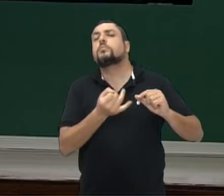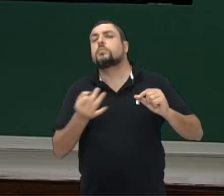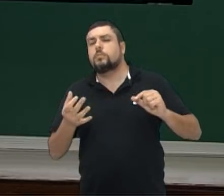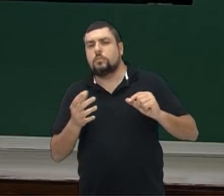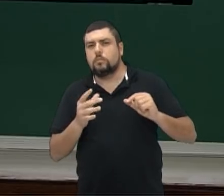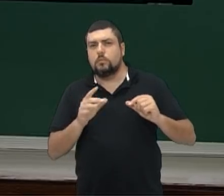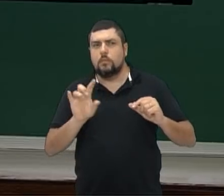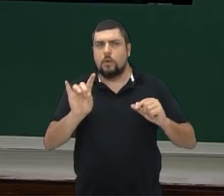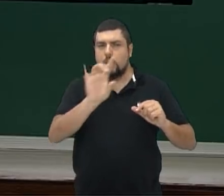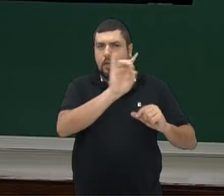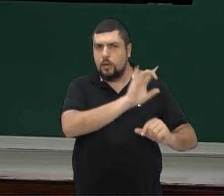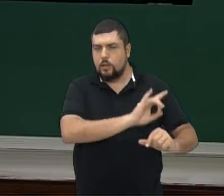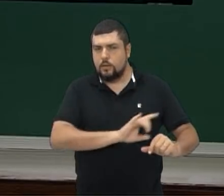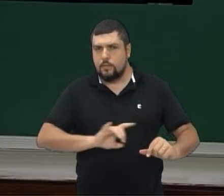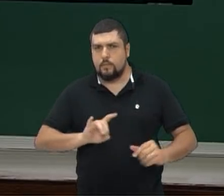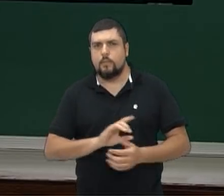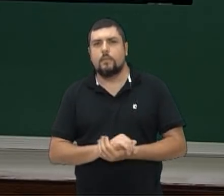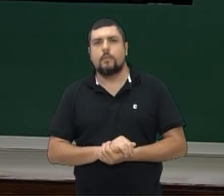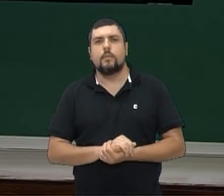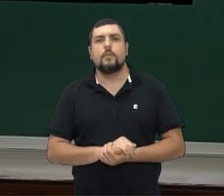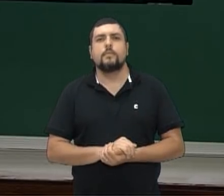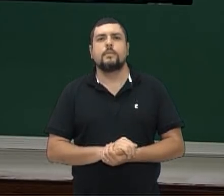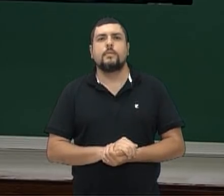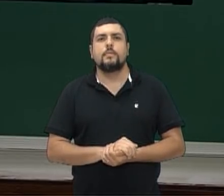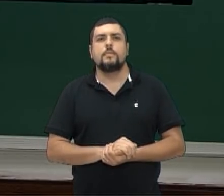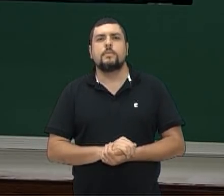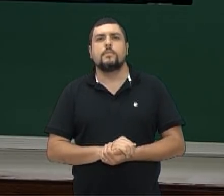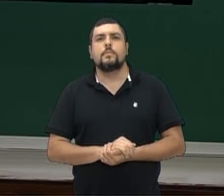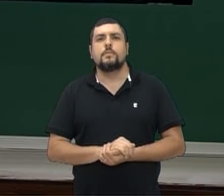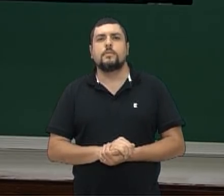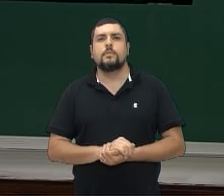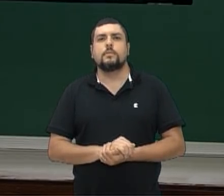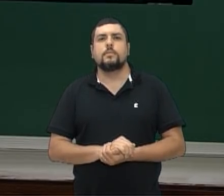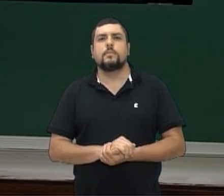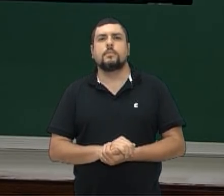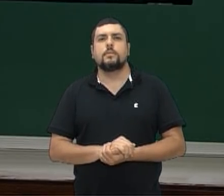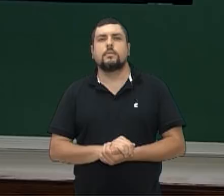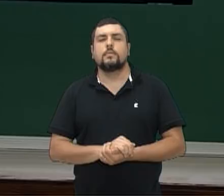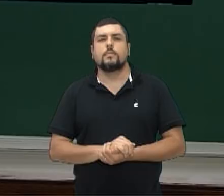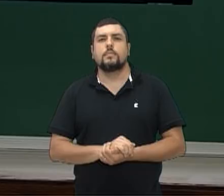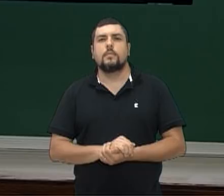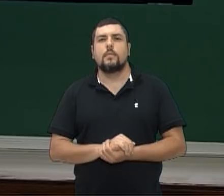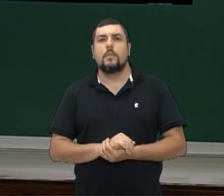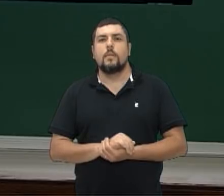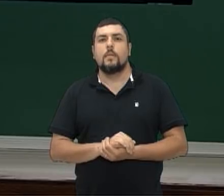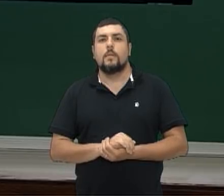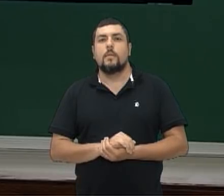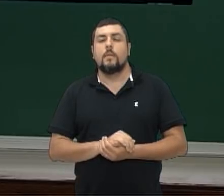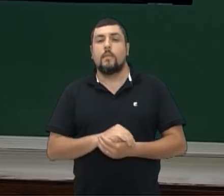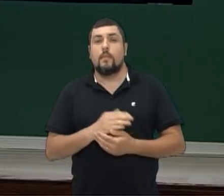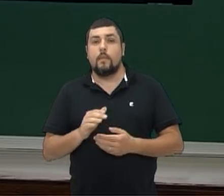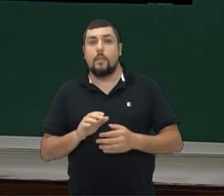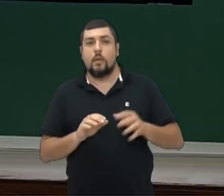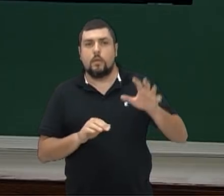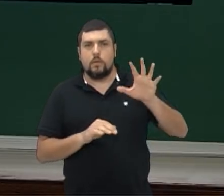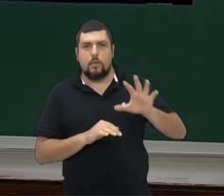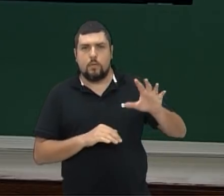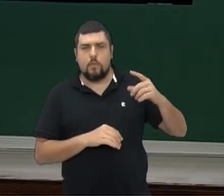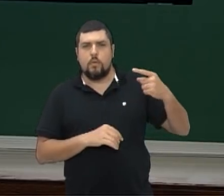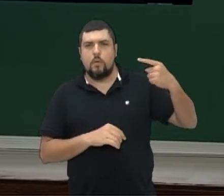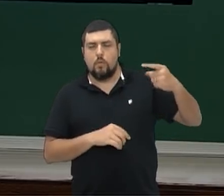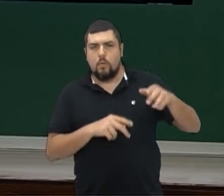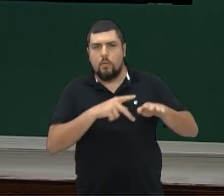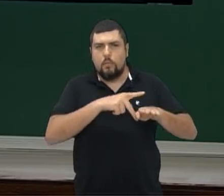ser uma unidade de medida. O perímetro da figura 1 é 20. Nesse